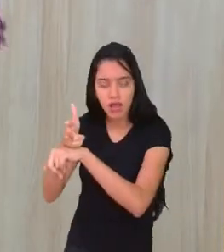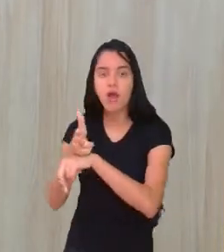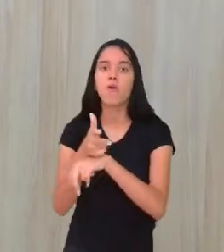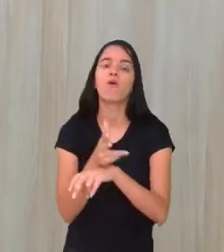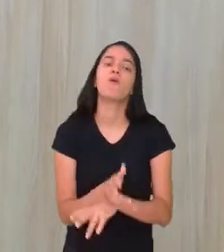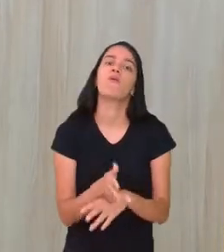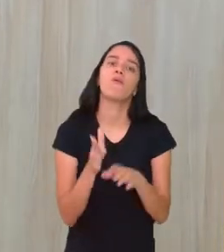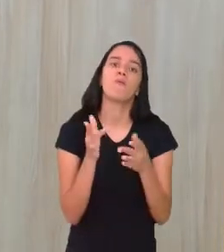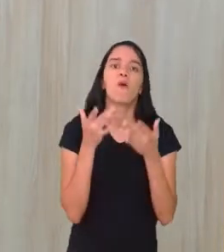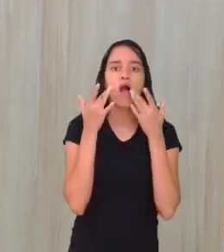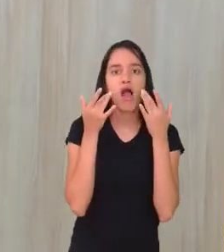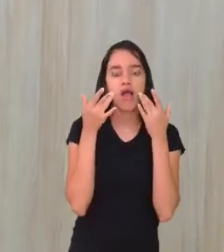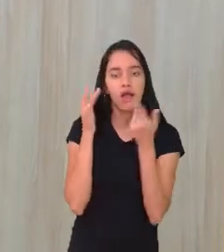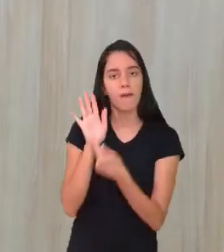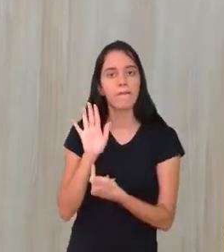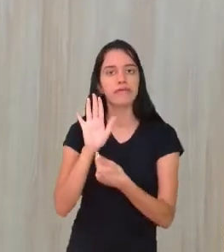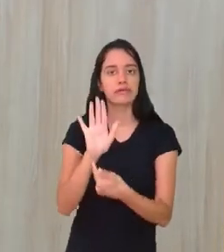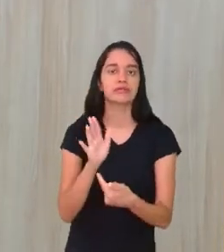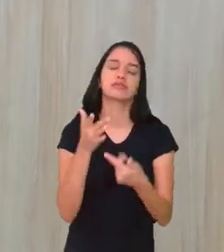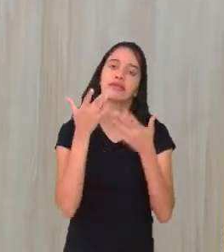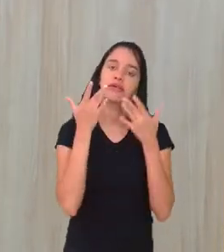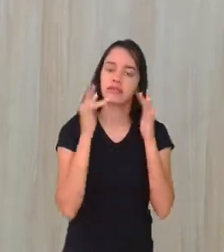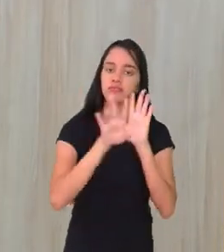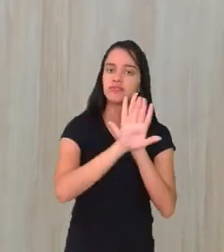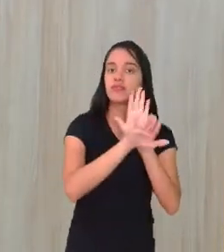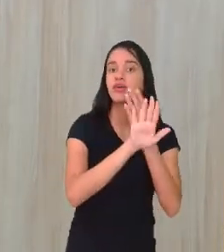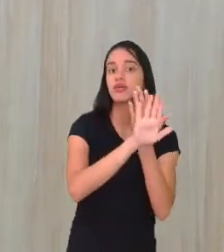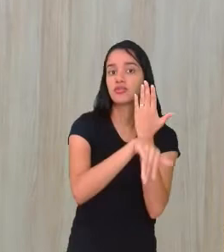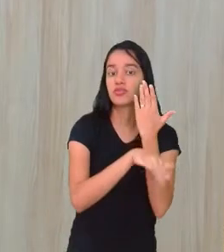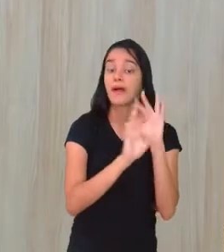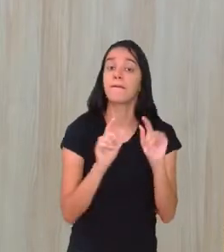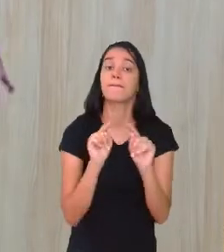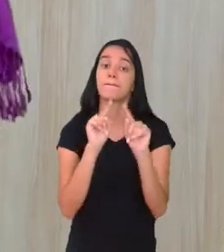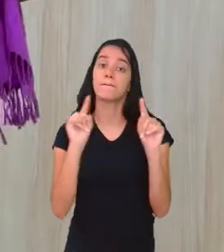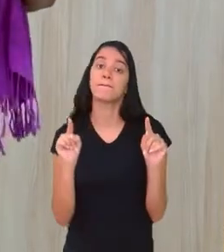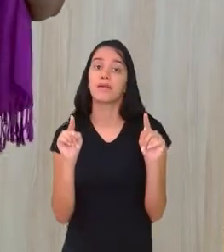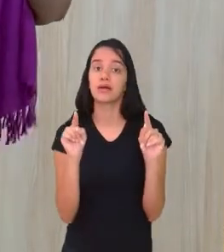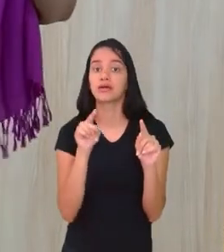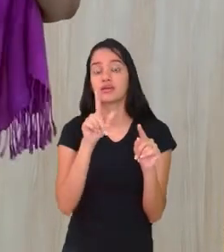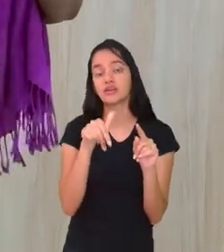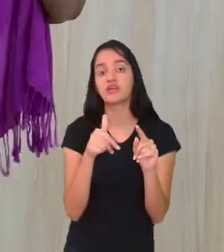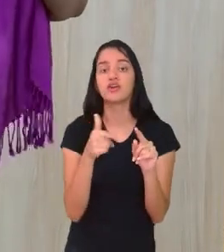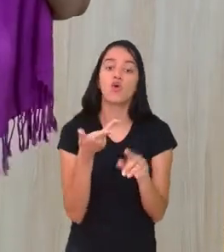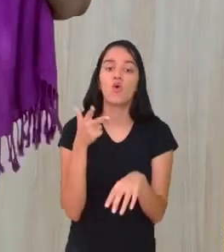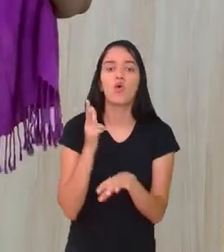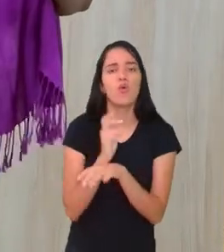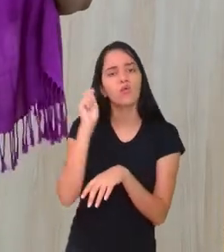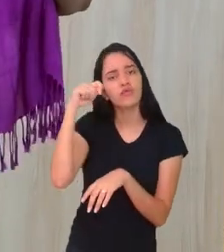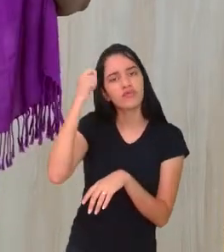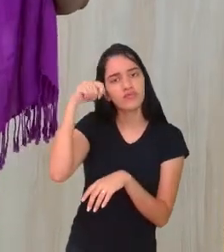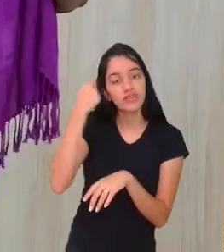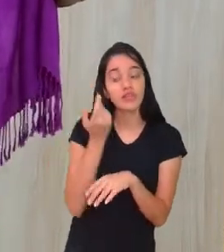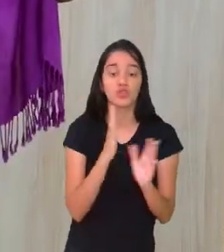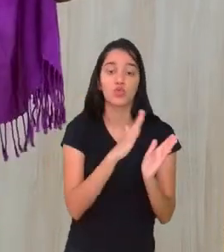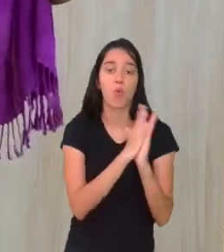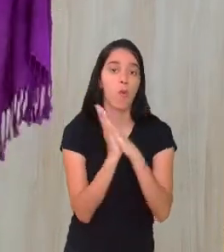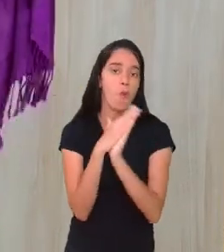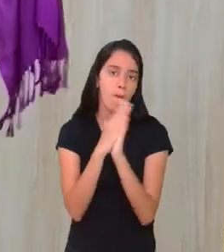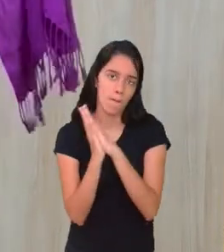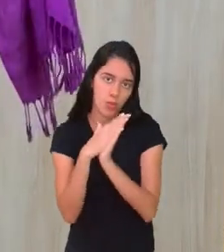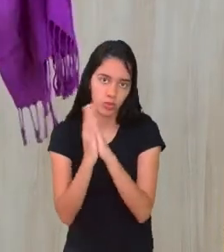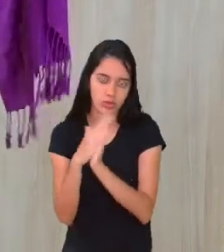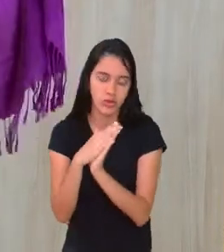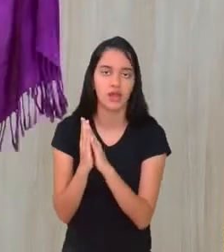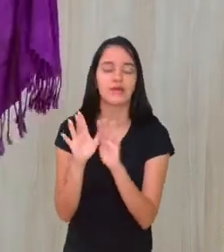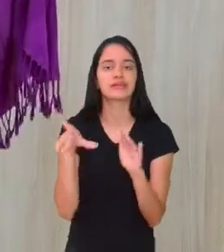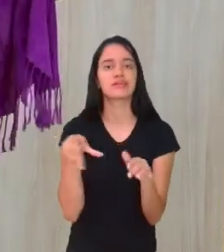sombras, que foi filmado. Mas, se você fizer um vídeo com esses bonecos, mesmo que